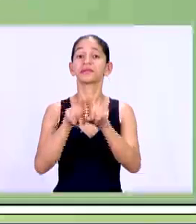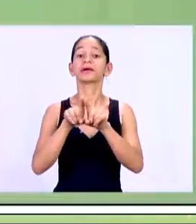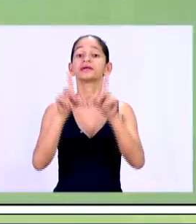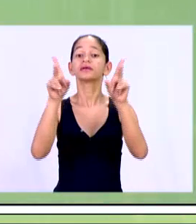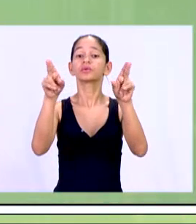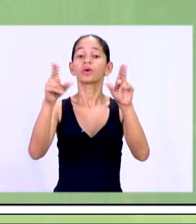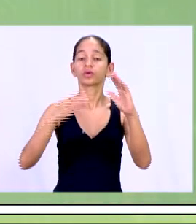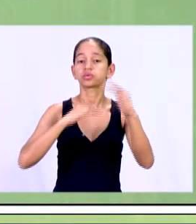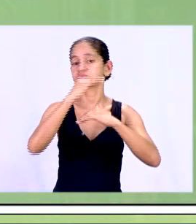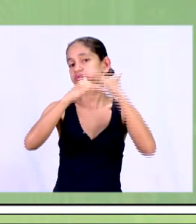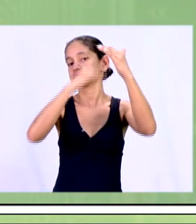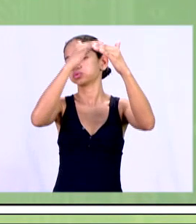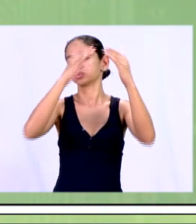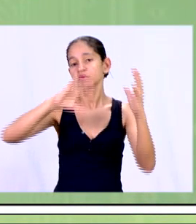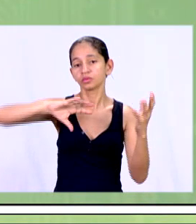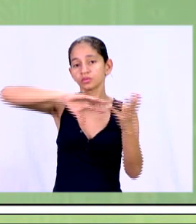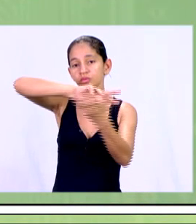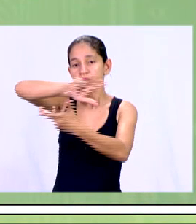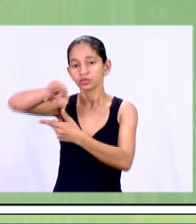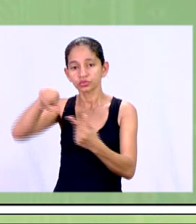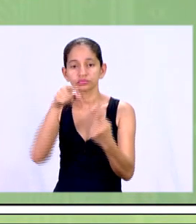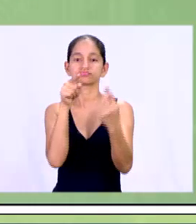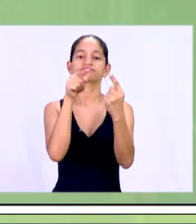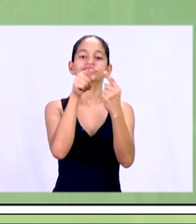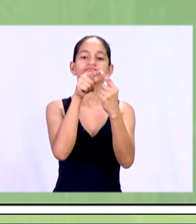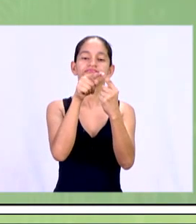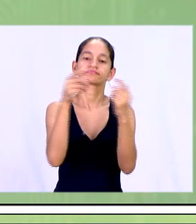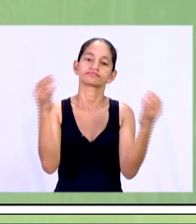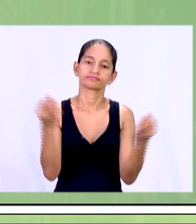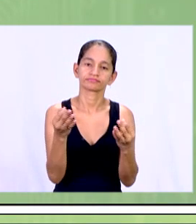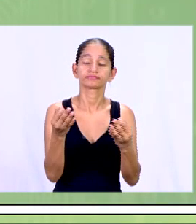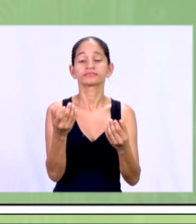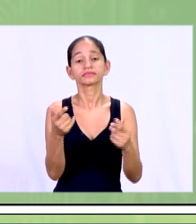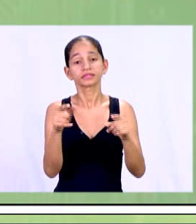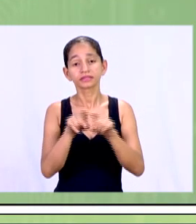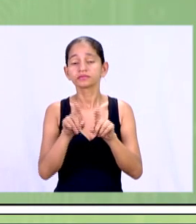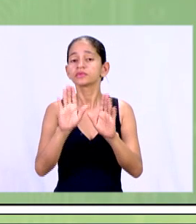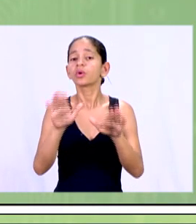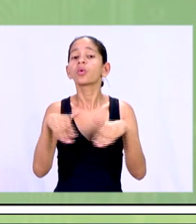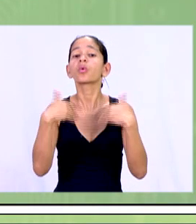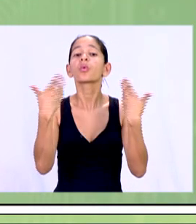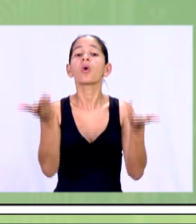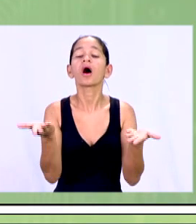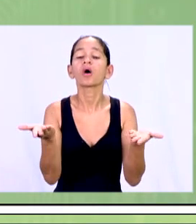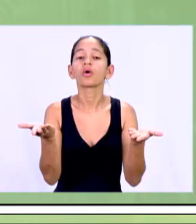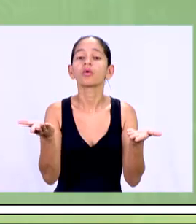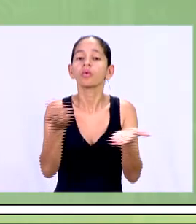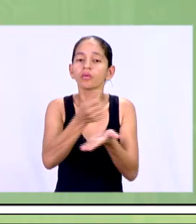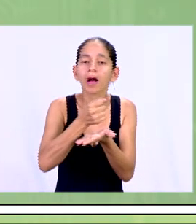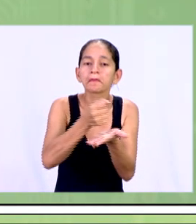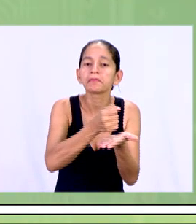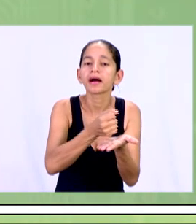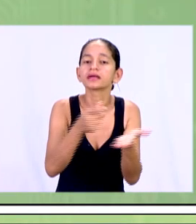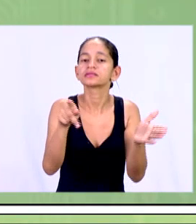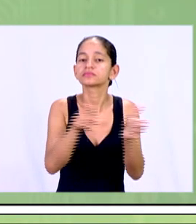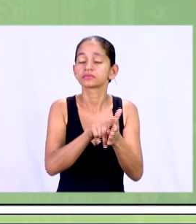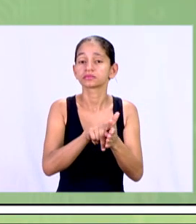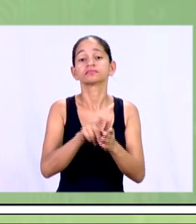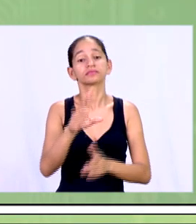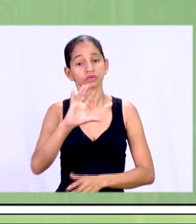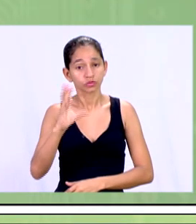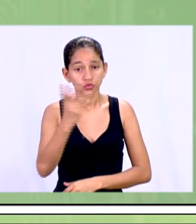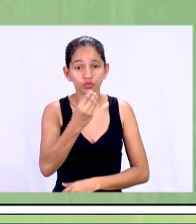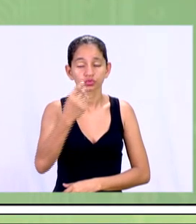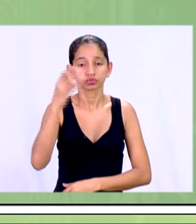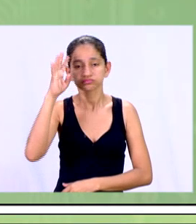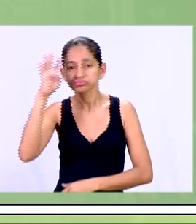o mundo que nós queremos viver. Então, no que essa ética se fundamenta, né? Ela fundamenta-se na